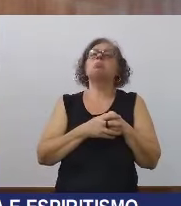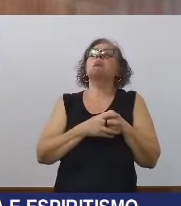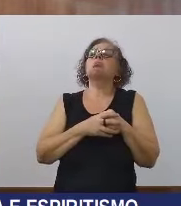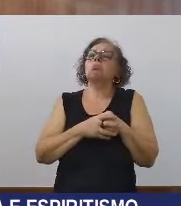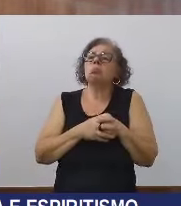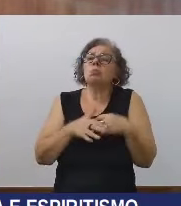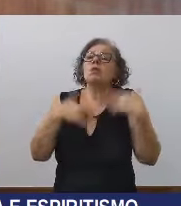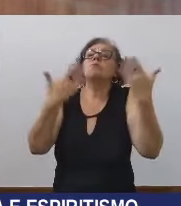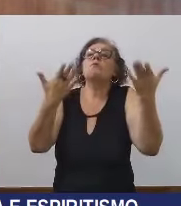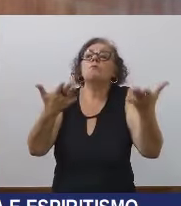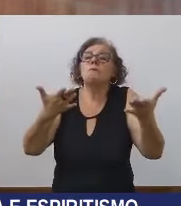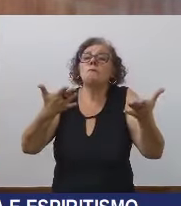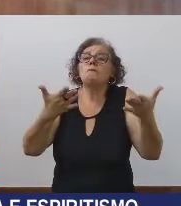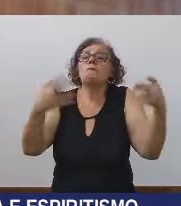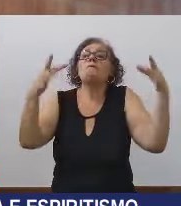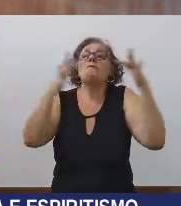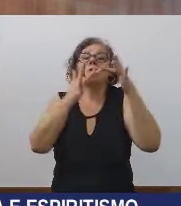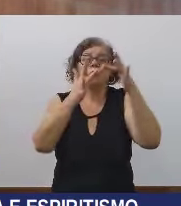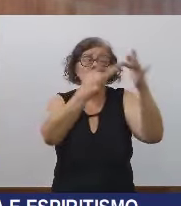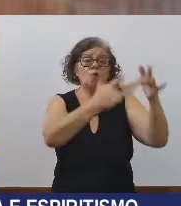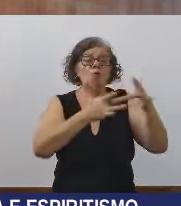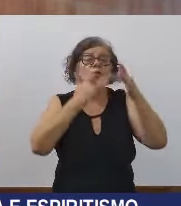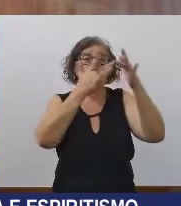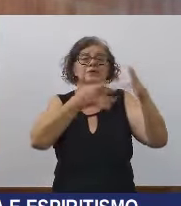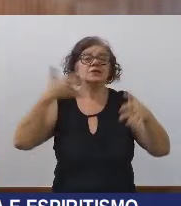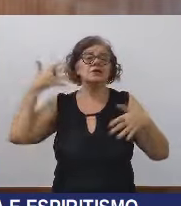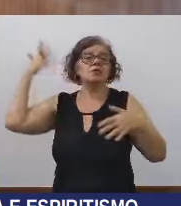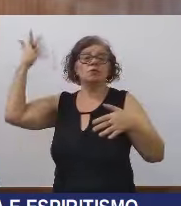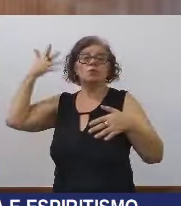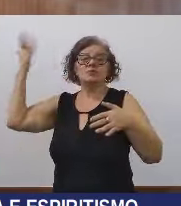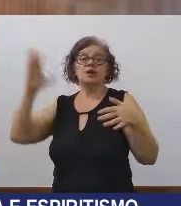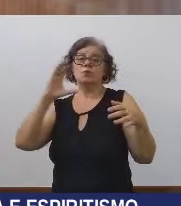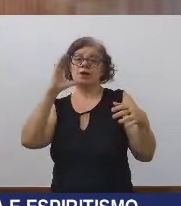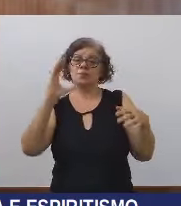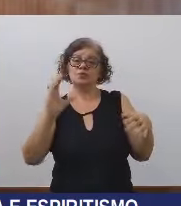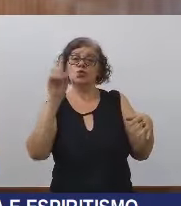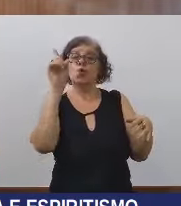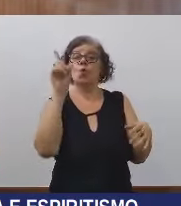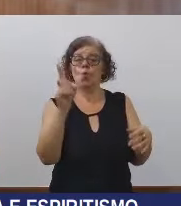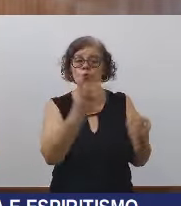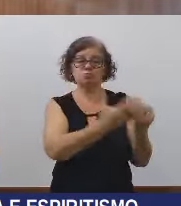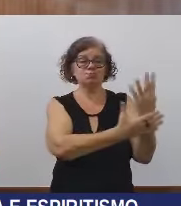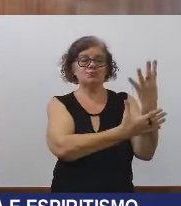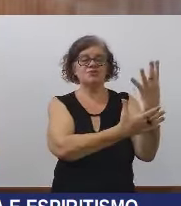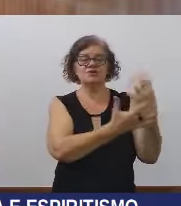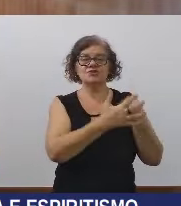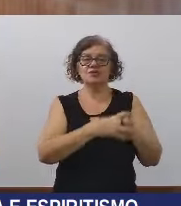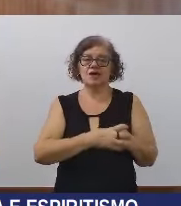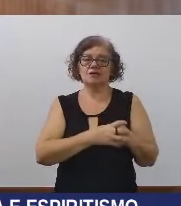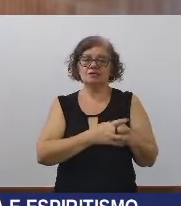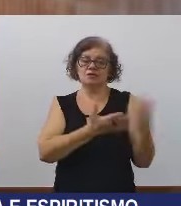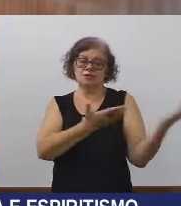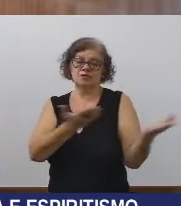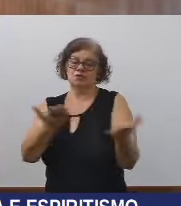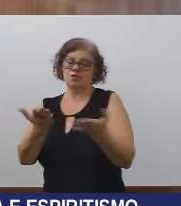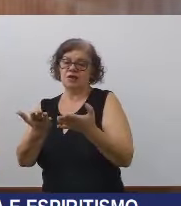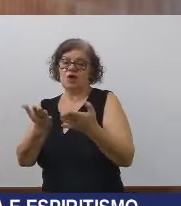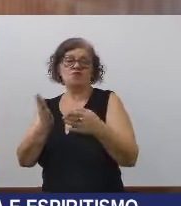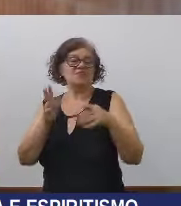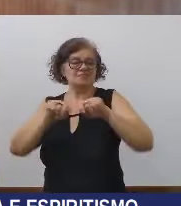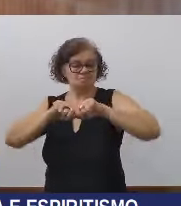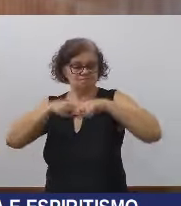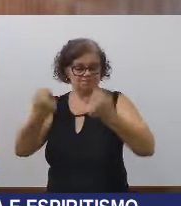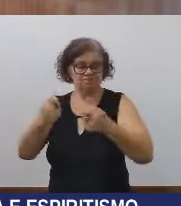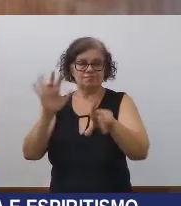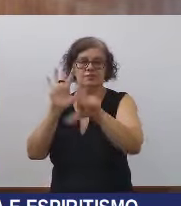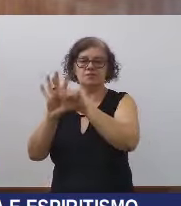E o que isso tem a ver com o tema da noite, que está no capítulo 1 do Evangelho? Eu não vim destruir a